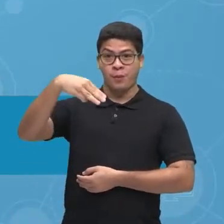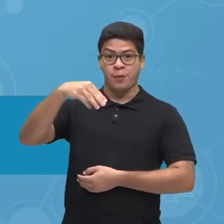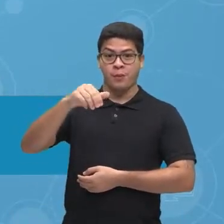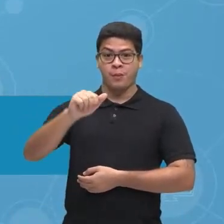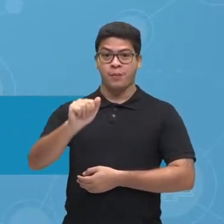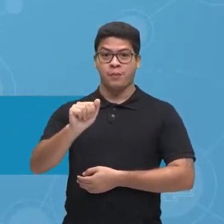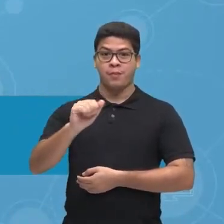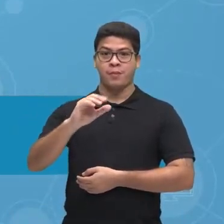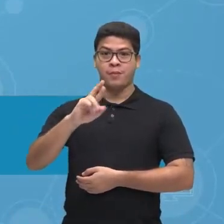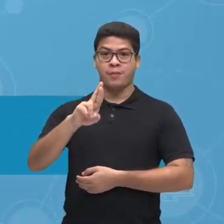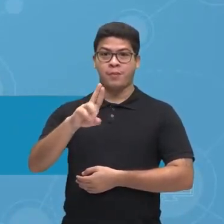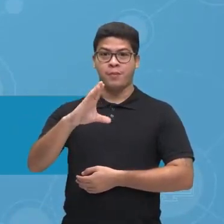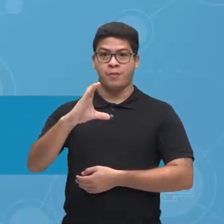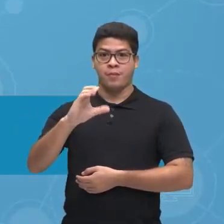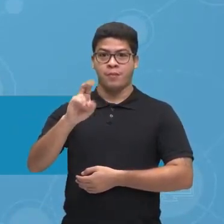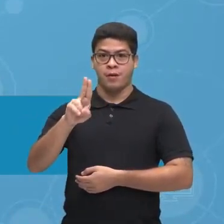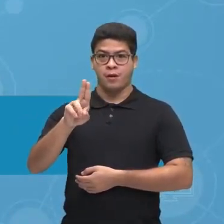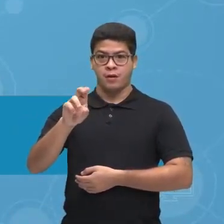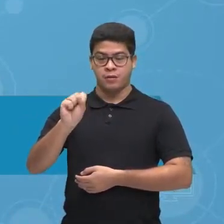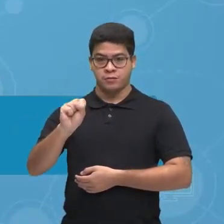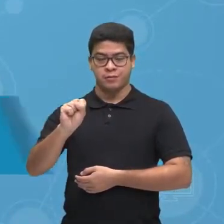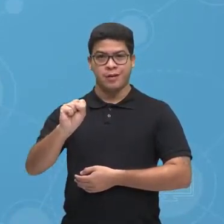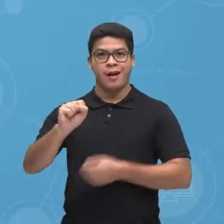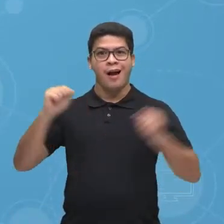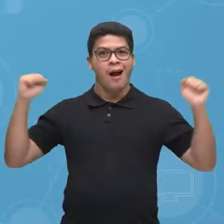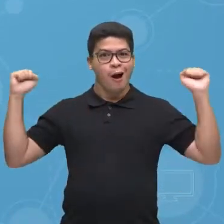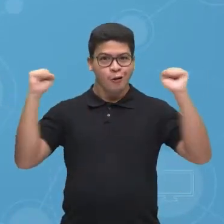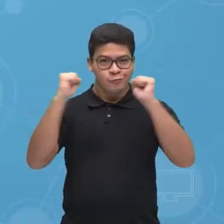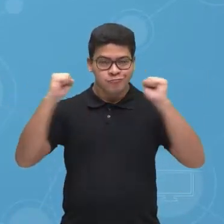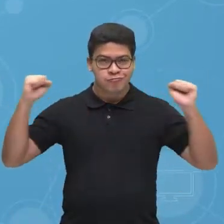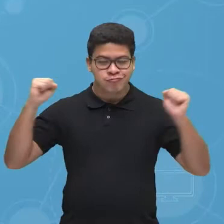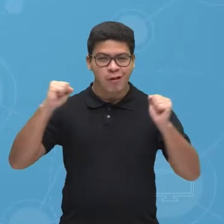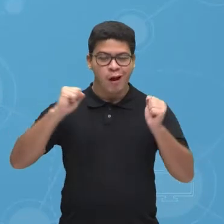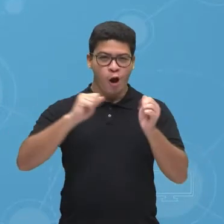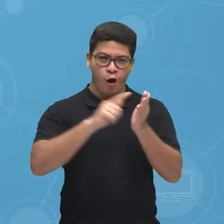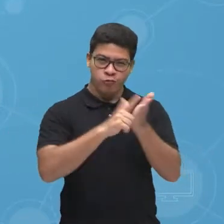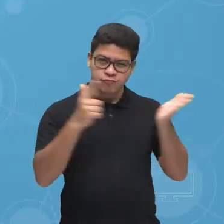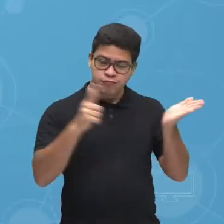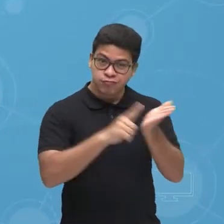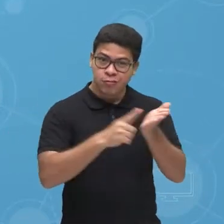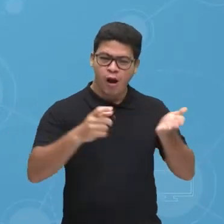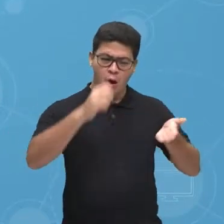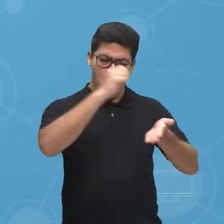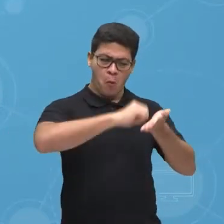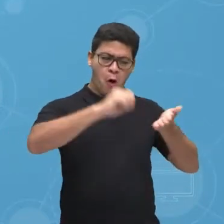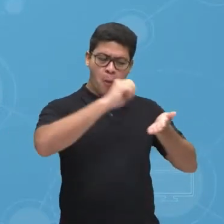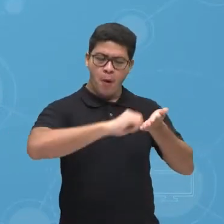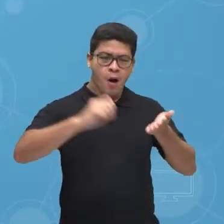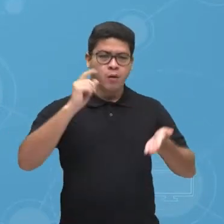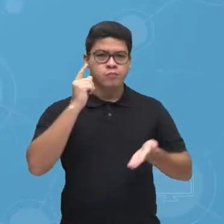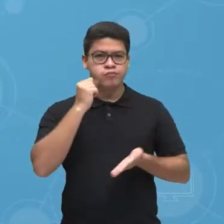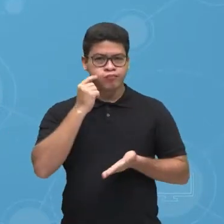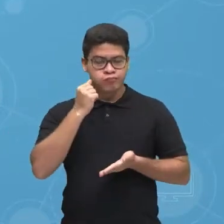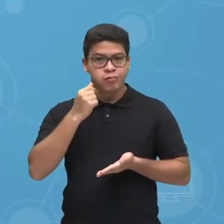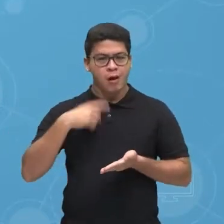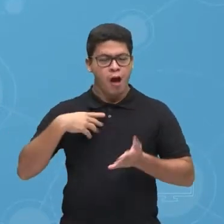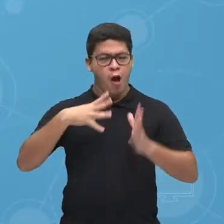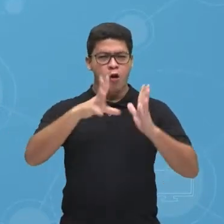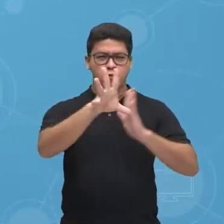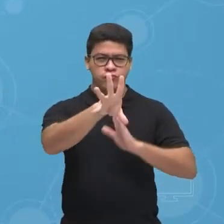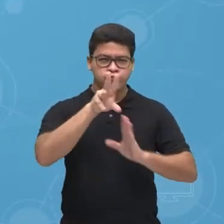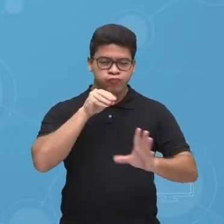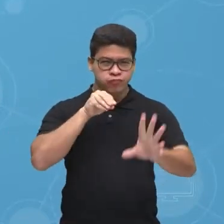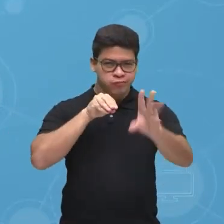mais uma aula de educação física. Então, pegue seu caderno aí, lápis ou caneta, né? E anotem o máximo de